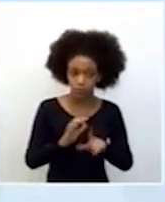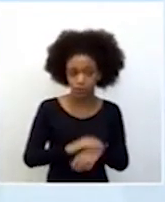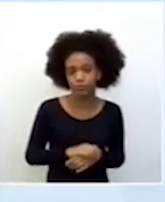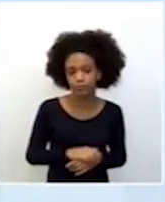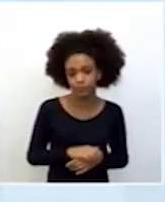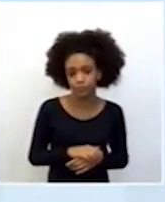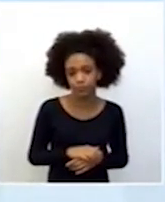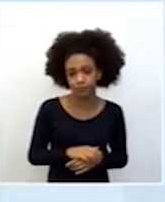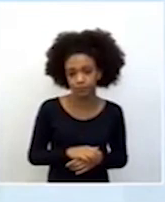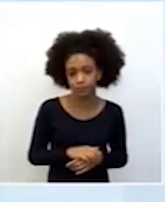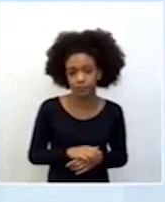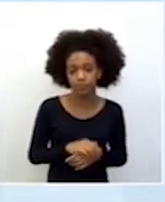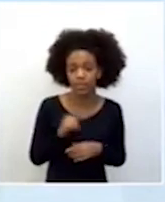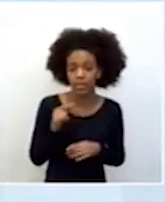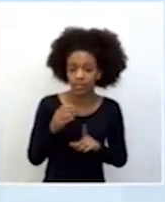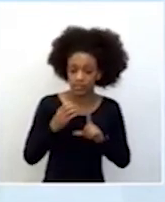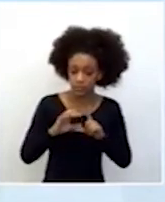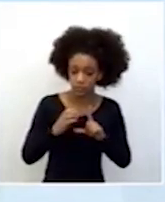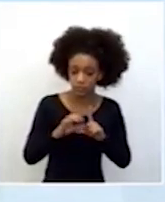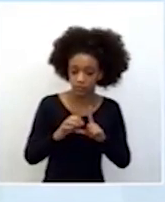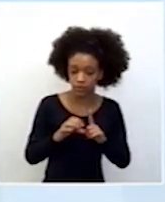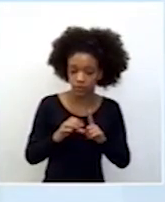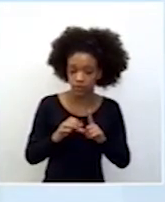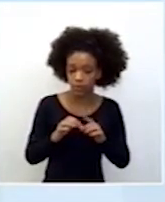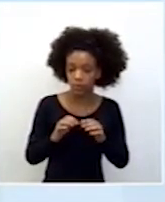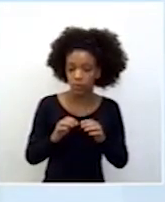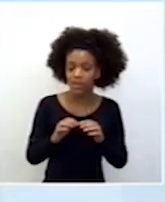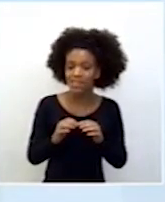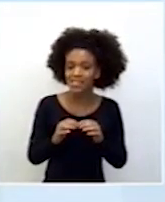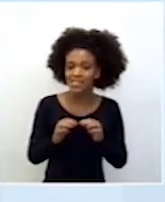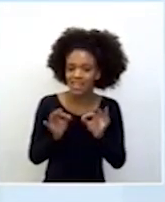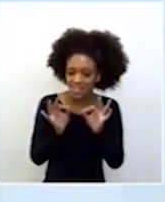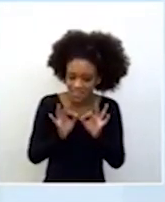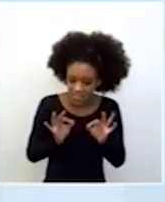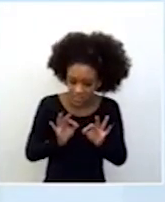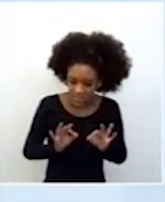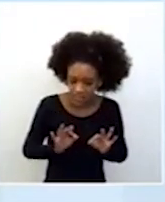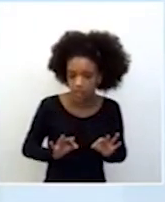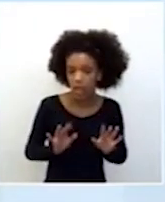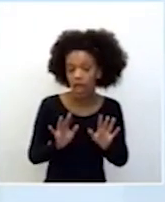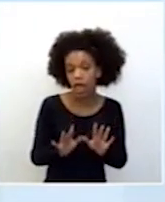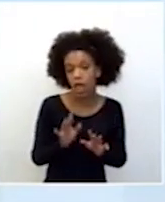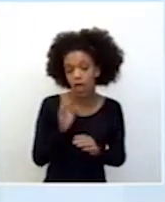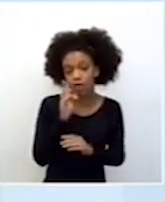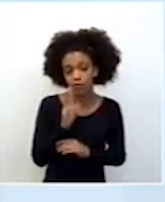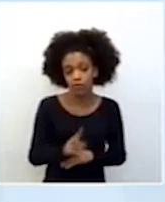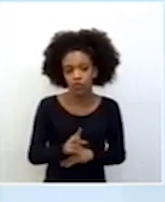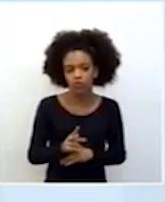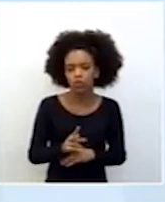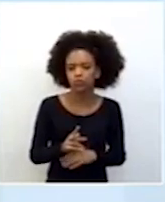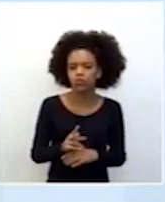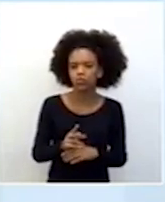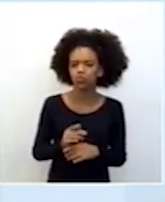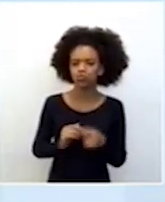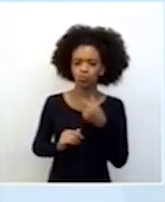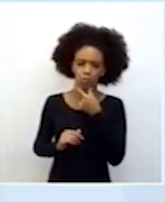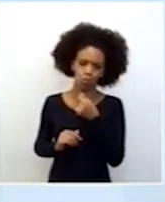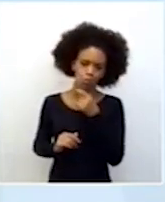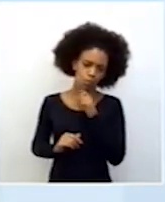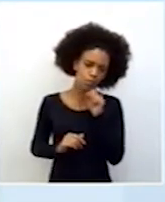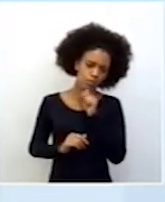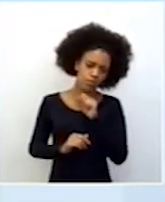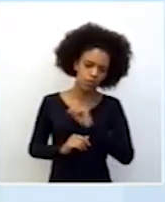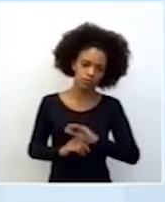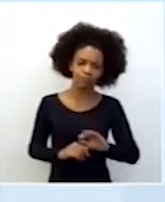vocês. Nessa charge, vamos descrevê-la. Nessa charge, eu vejo um senhor aqui à